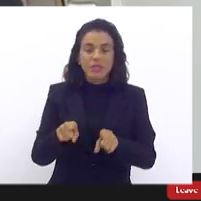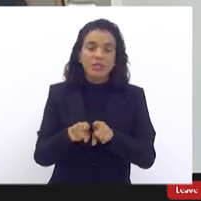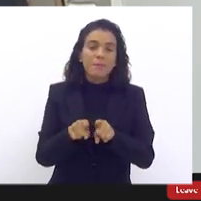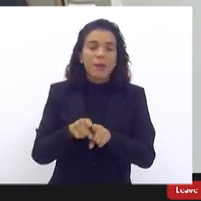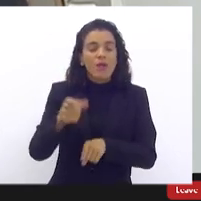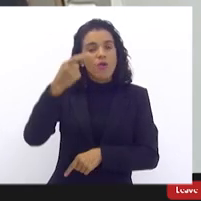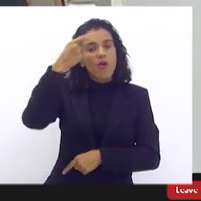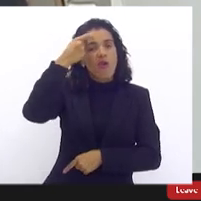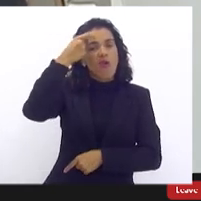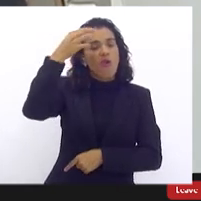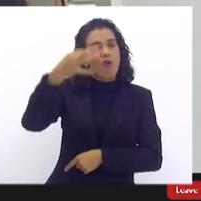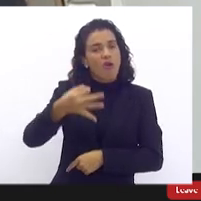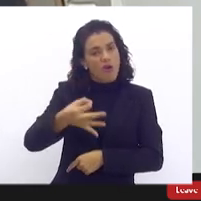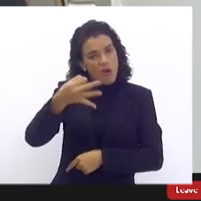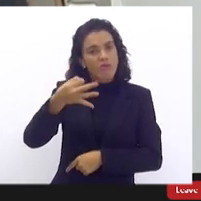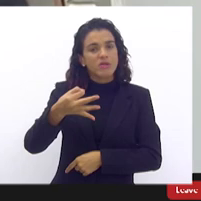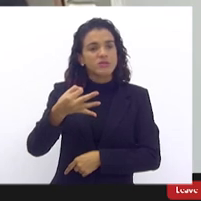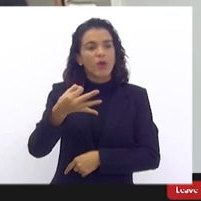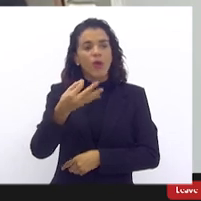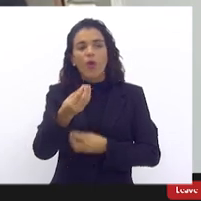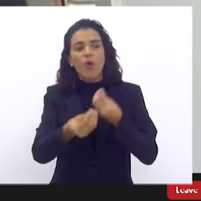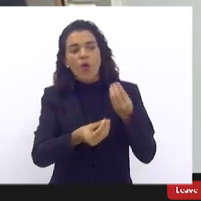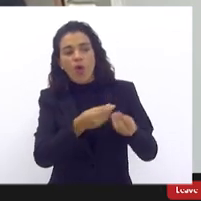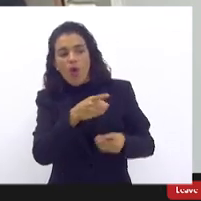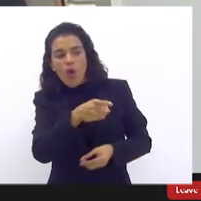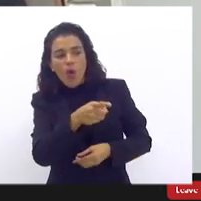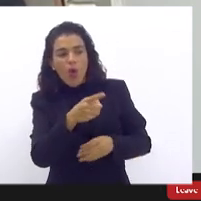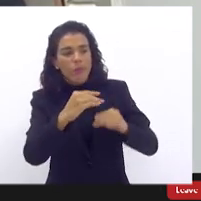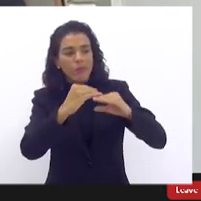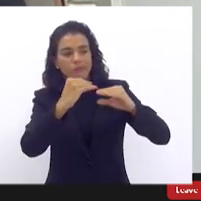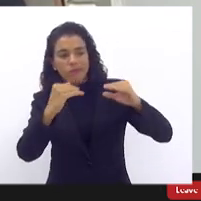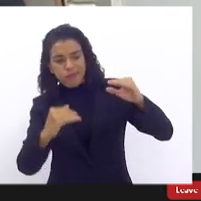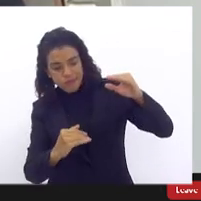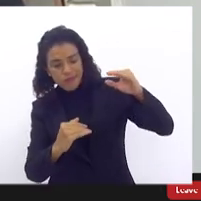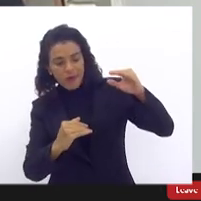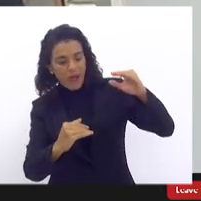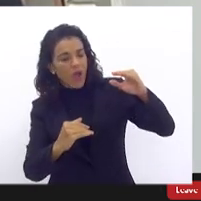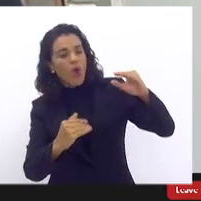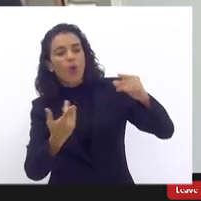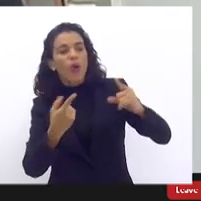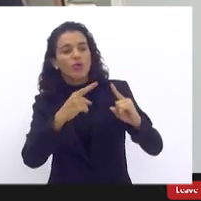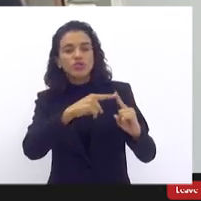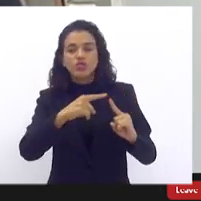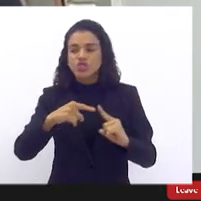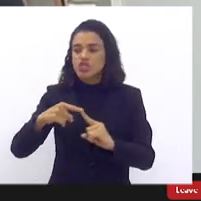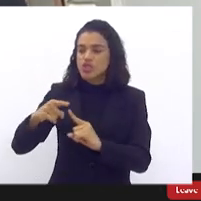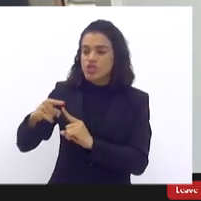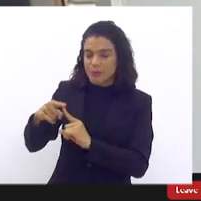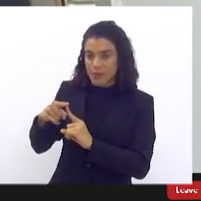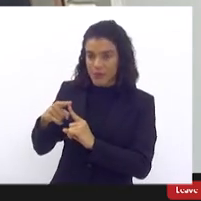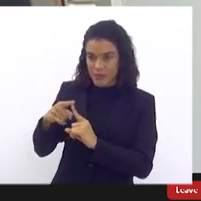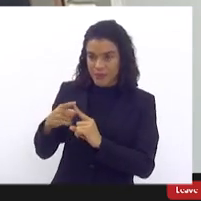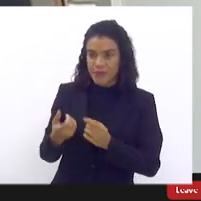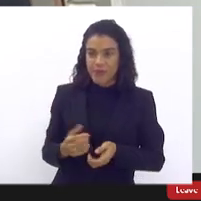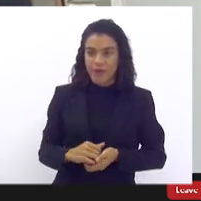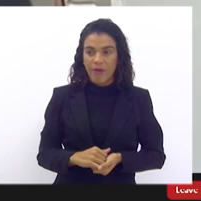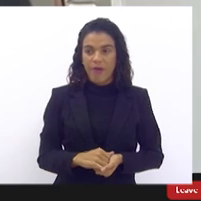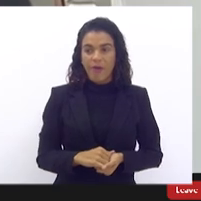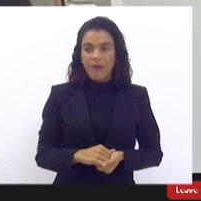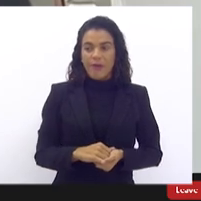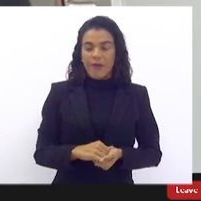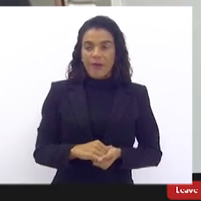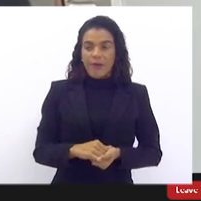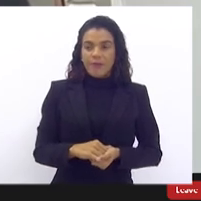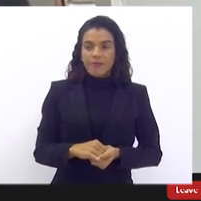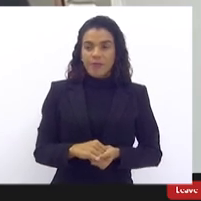compreensão de onde ele está vindo, de que desigualdades estão sendo postas aí, né? Em jogo, por